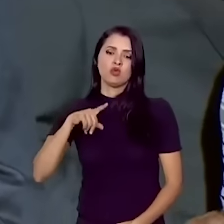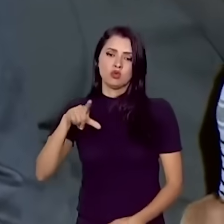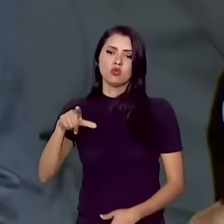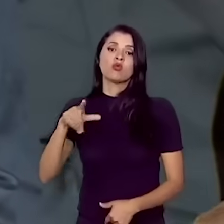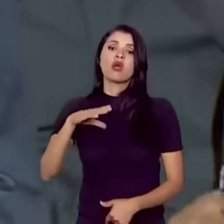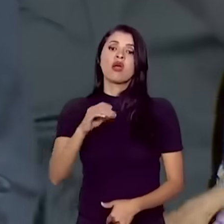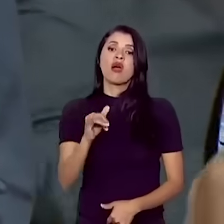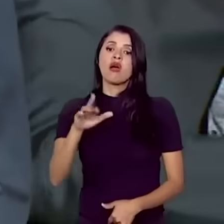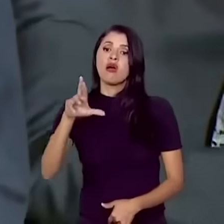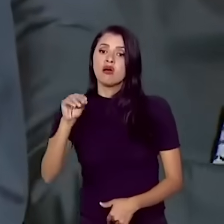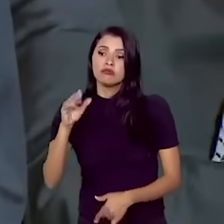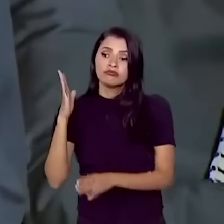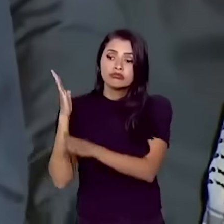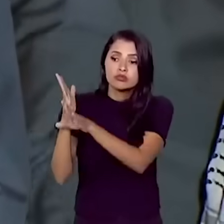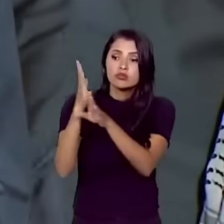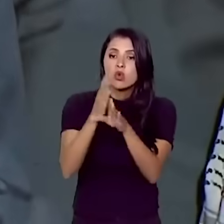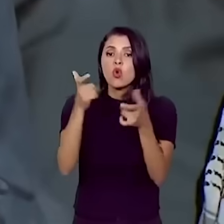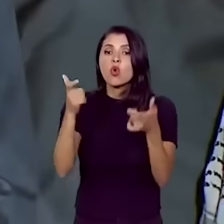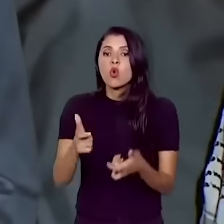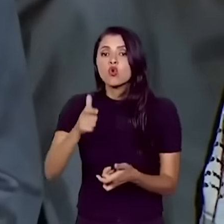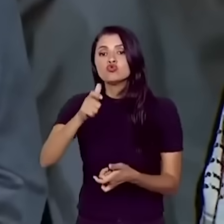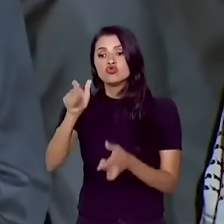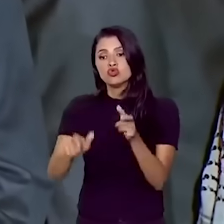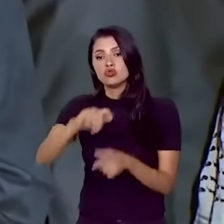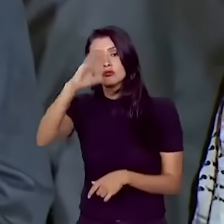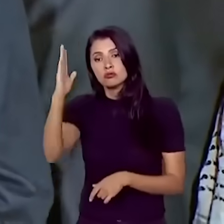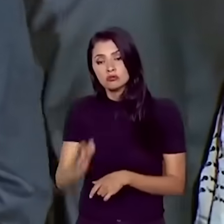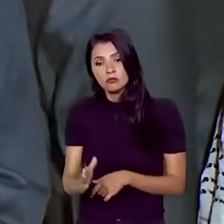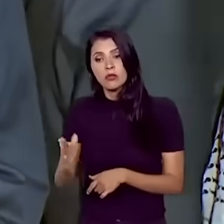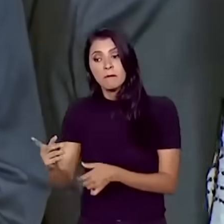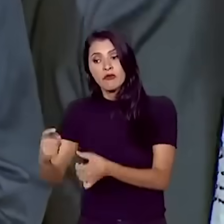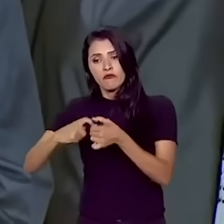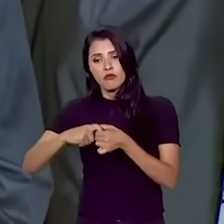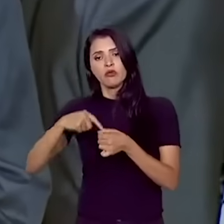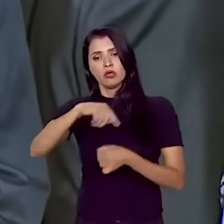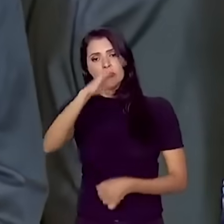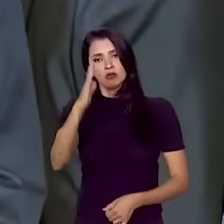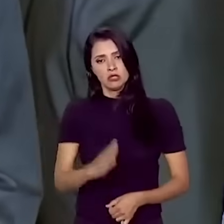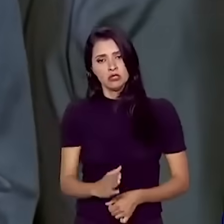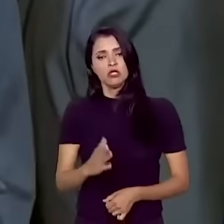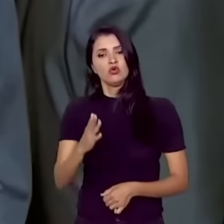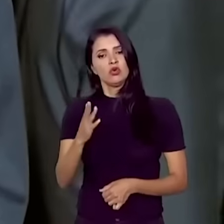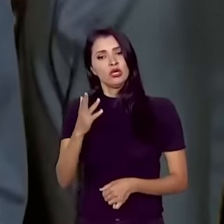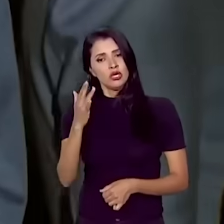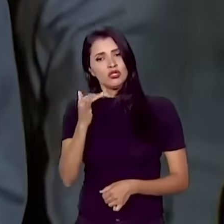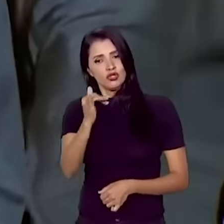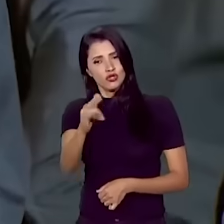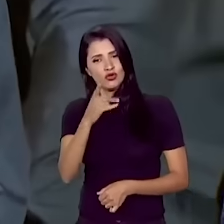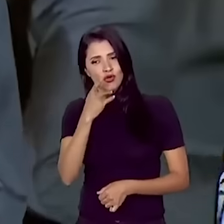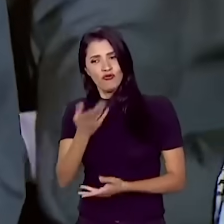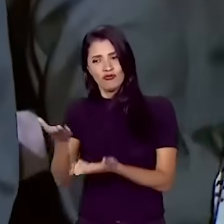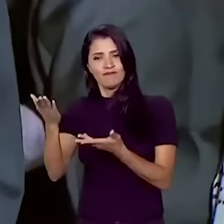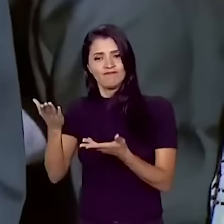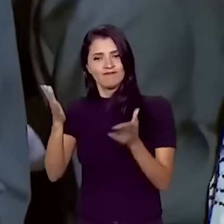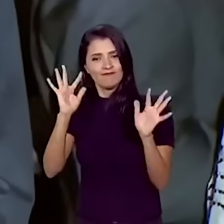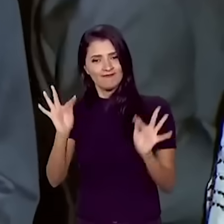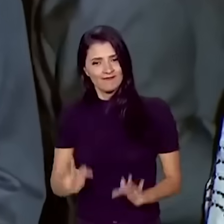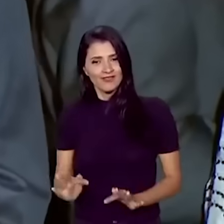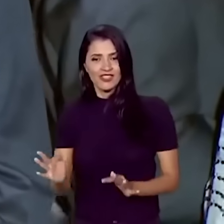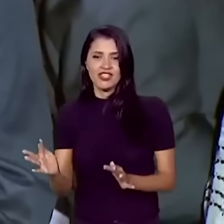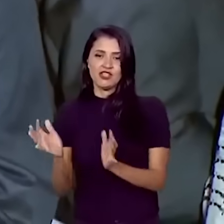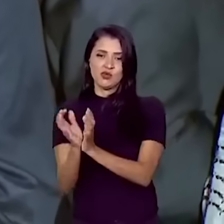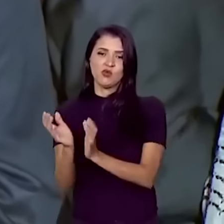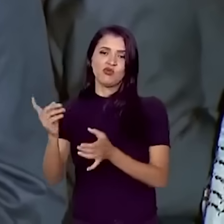fossem localizados os brasileiros e repatriados, e mais uma vez registro a satisfação da chegada deste